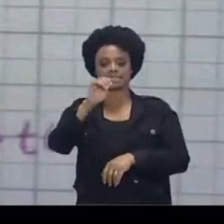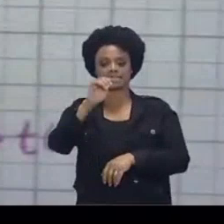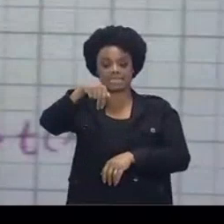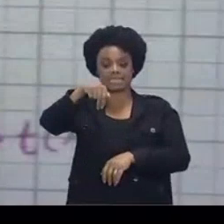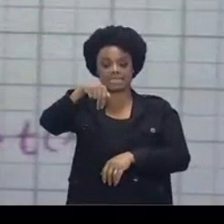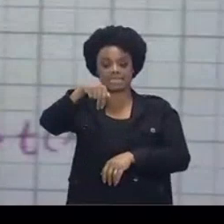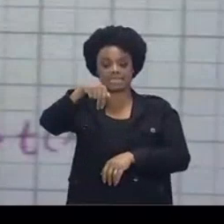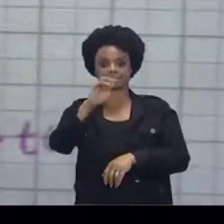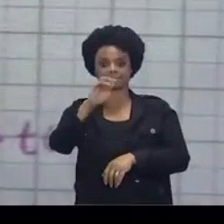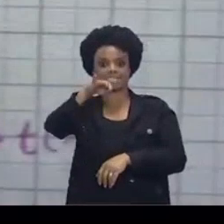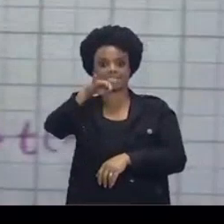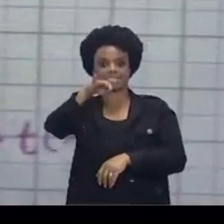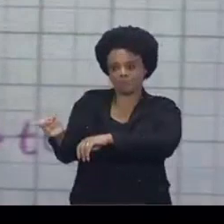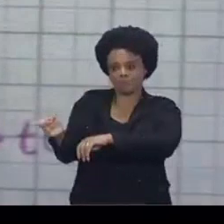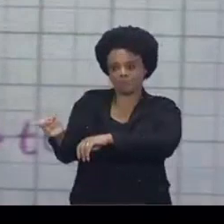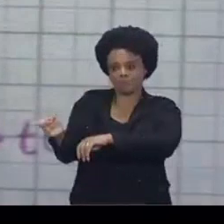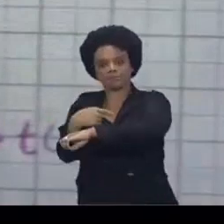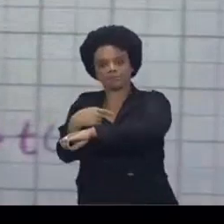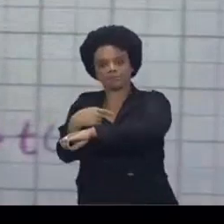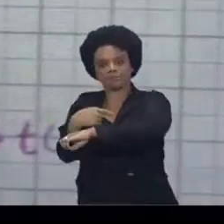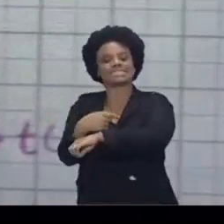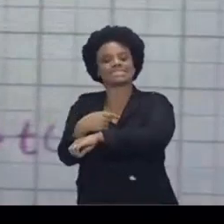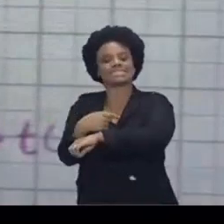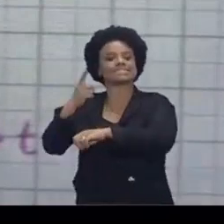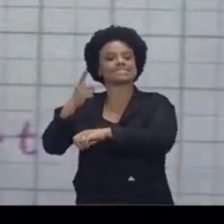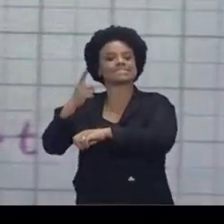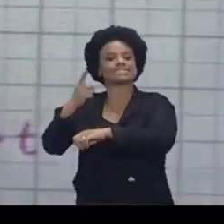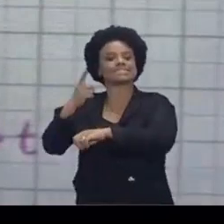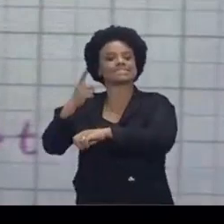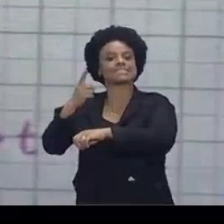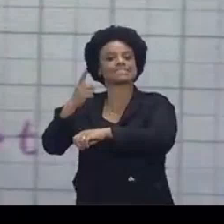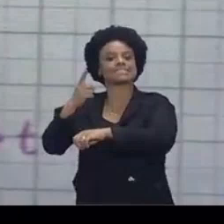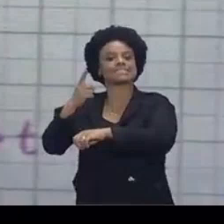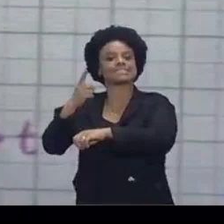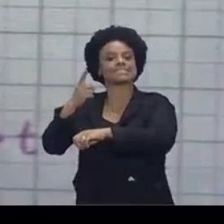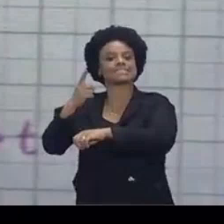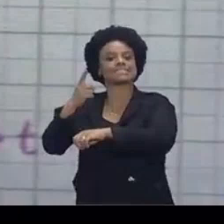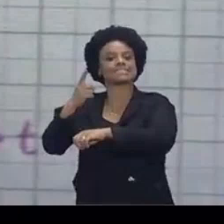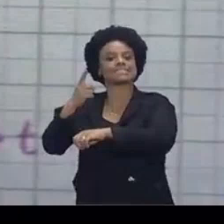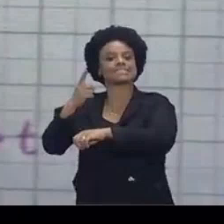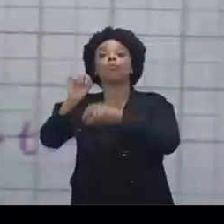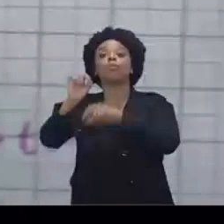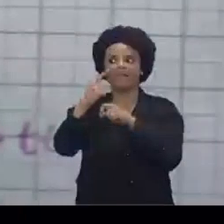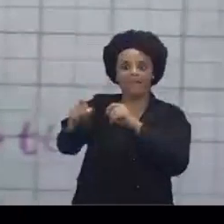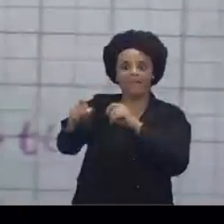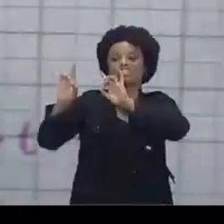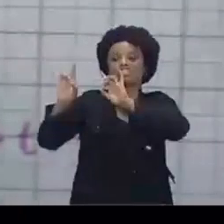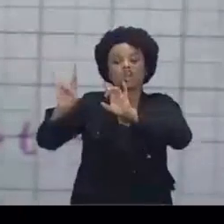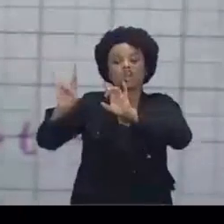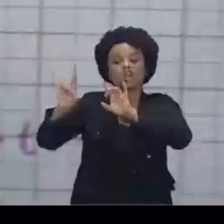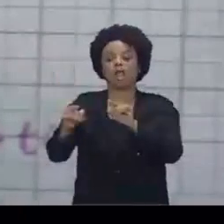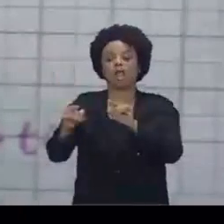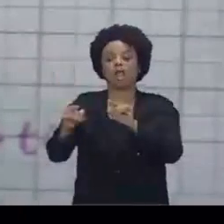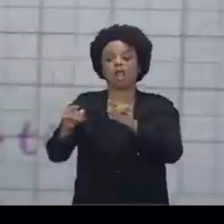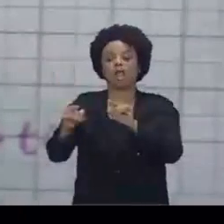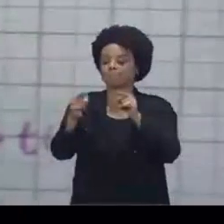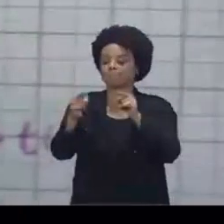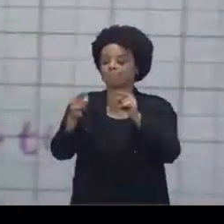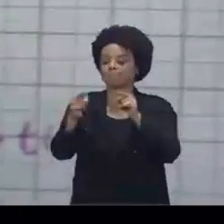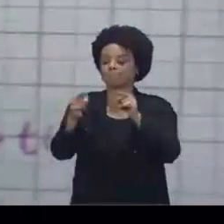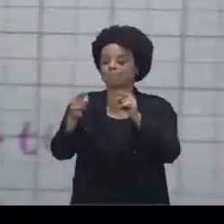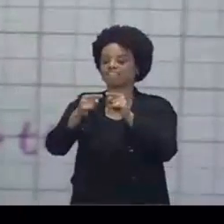você tem uma velocidade instantânea, ou seja, você está se referindo apenas a esse ponto de medida, ou seja,